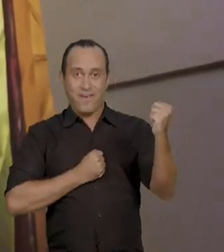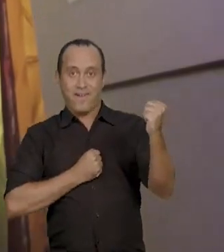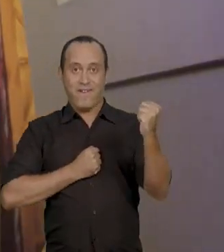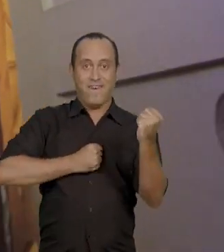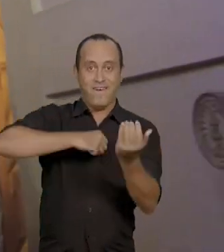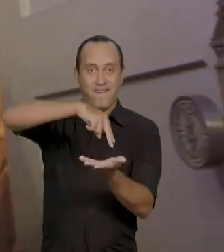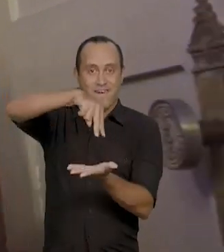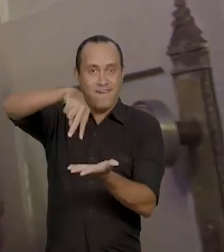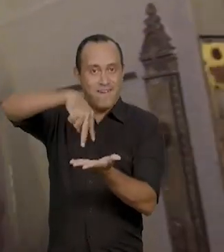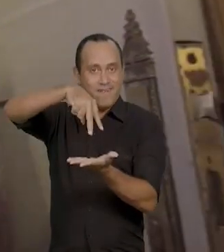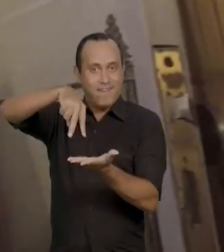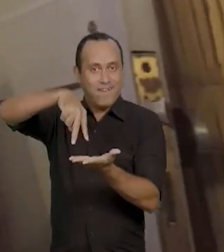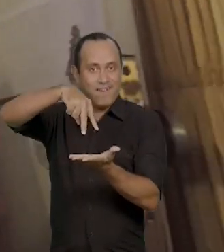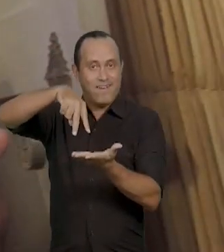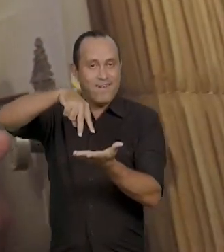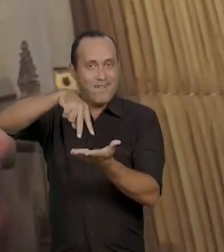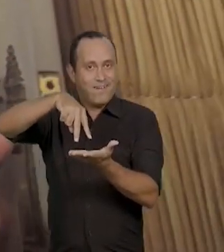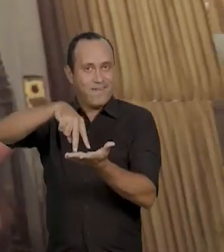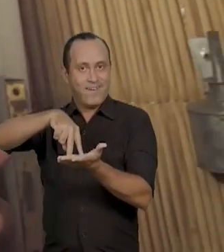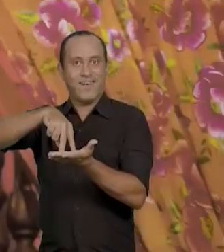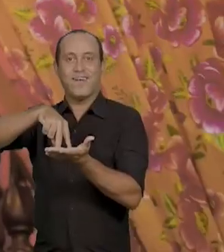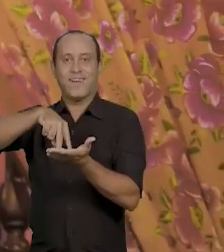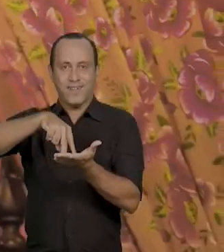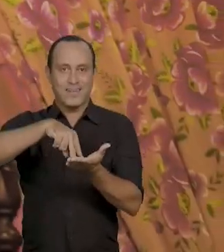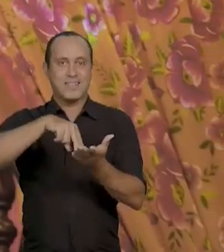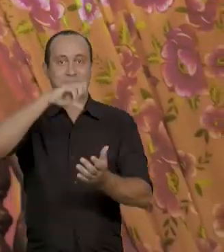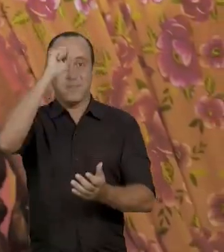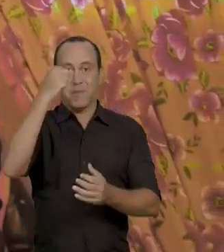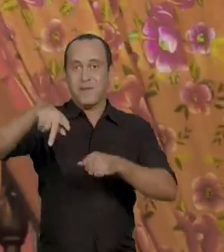Sergipe é o país do forró.